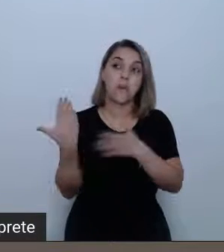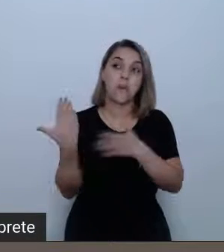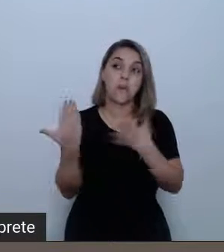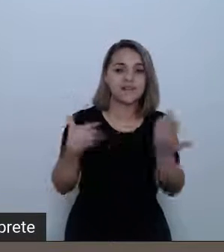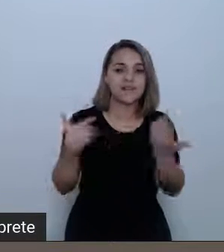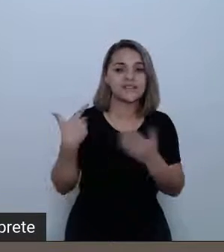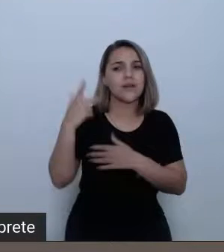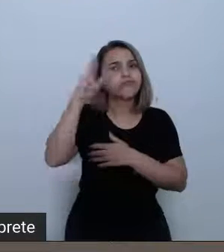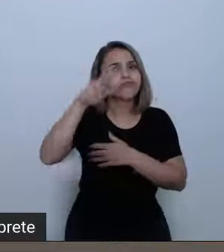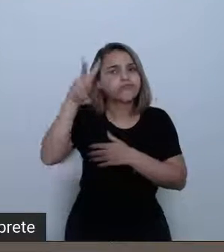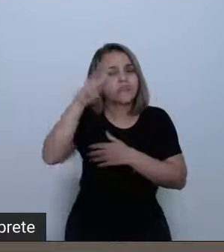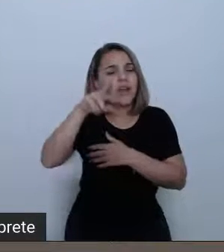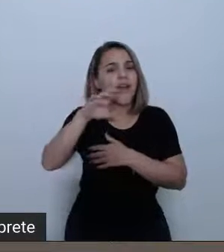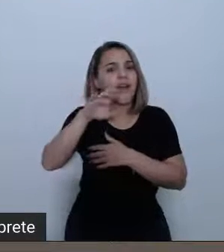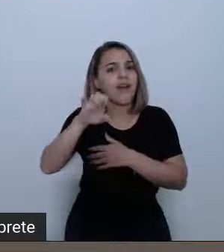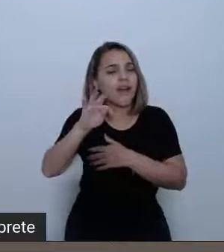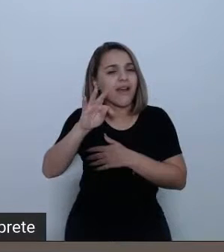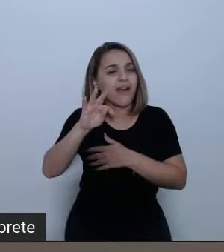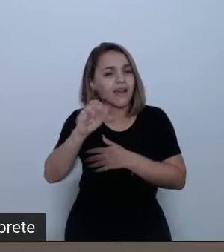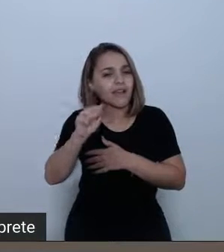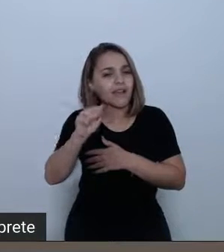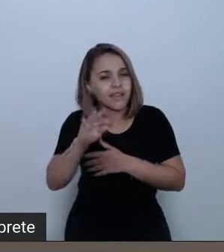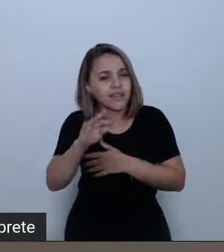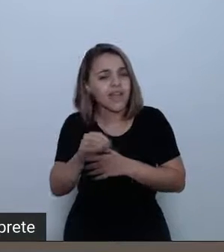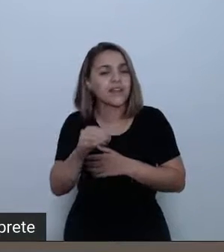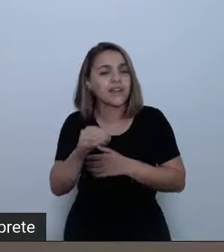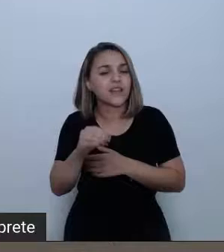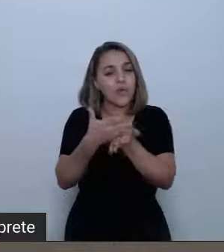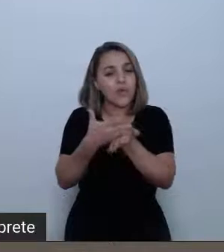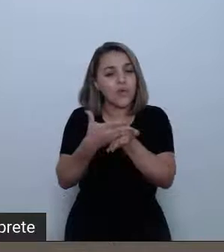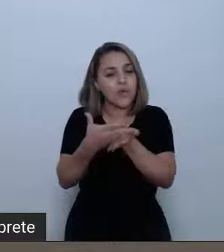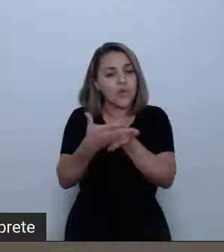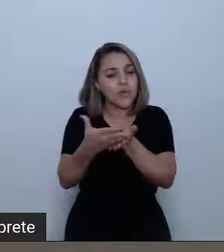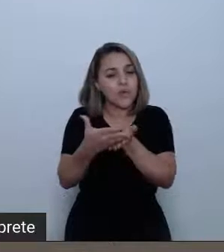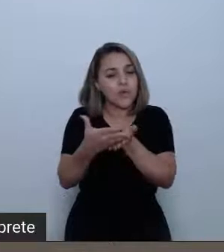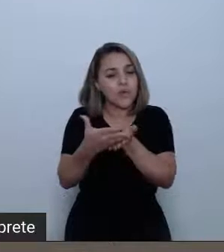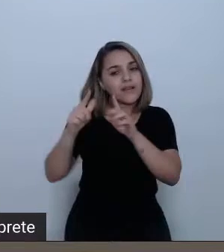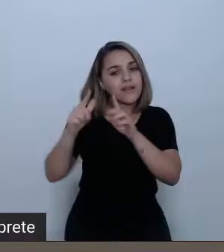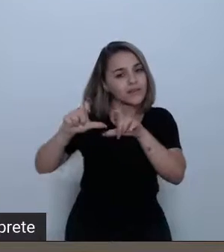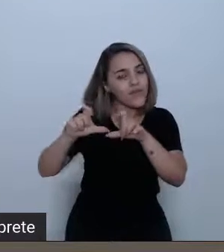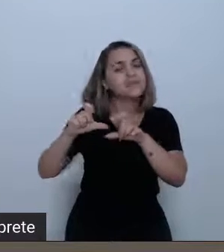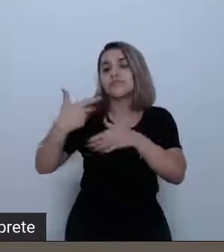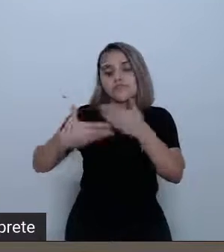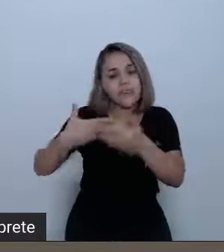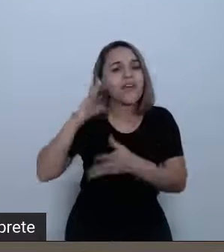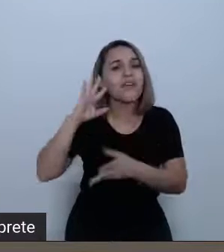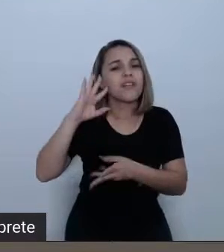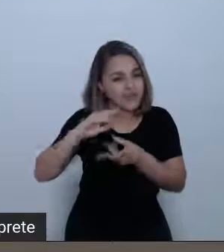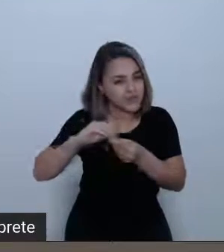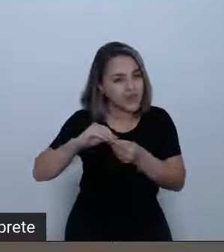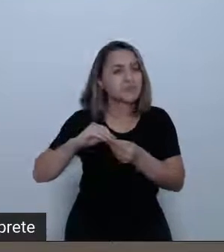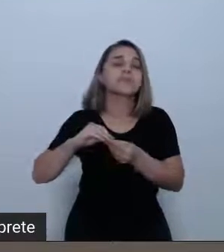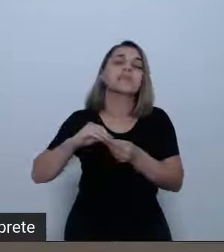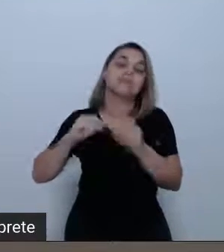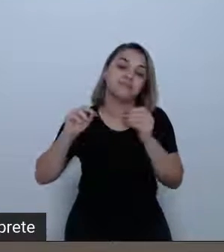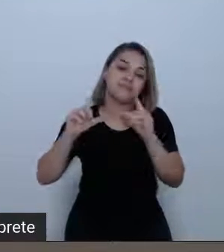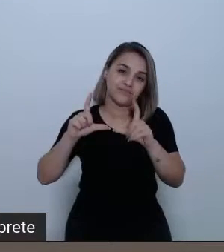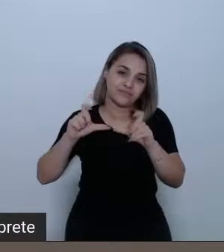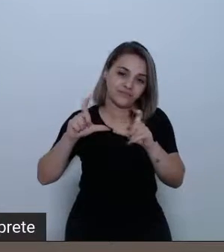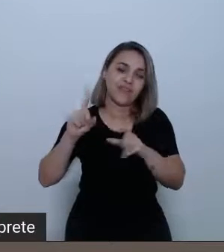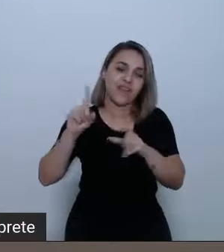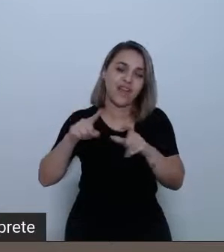começa com fotografia, e aí ele já vai entender que a fotografia é uma linguagem,